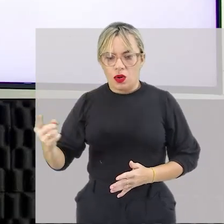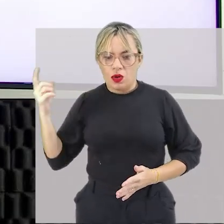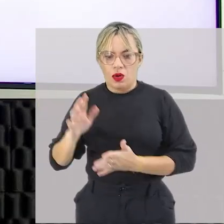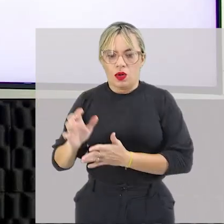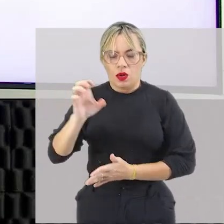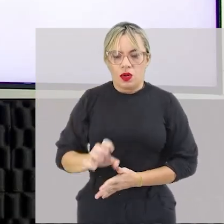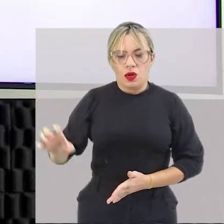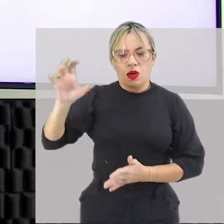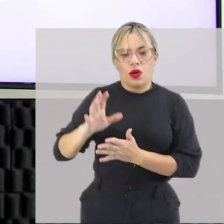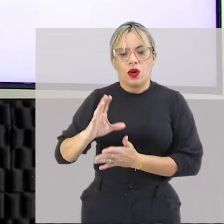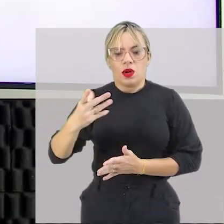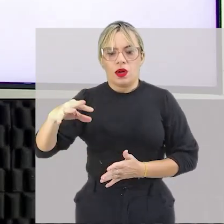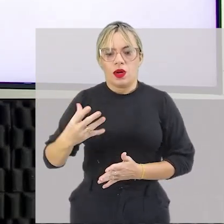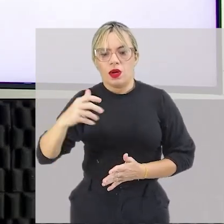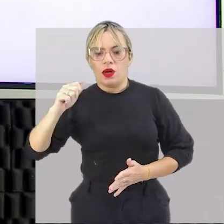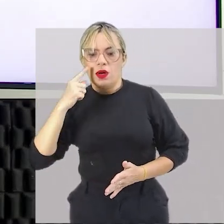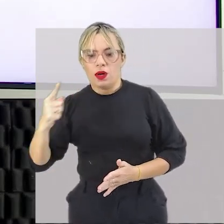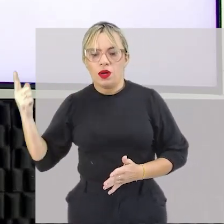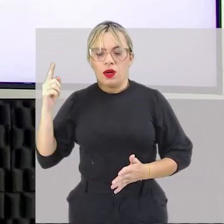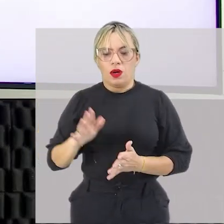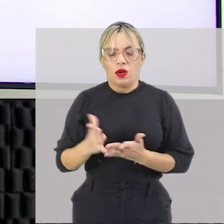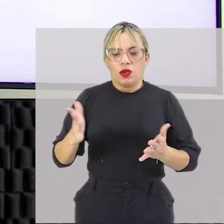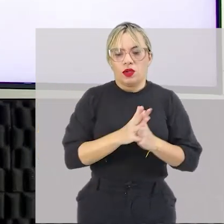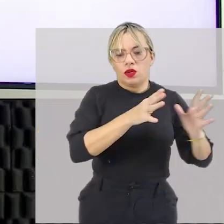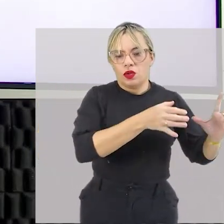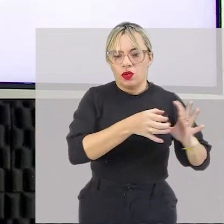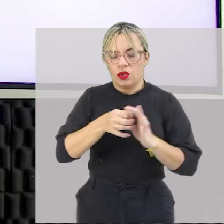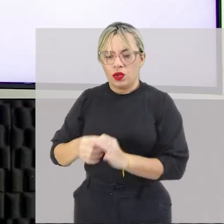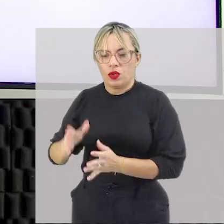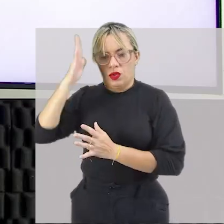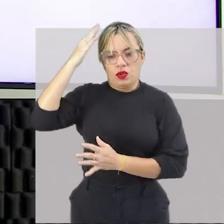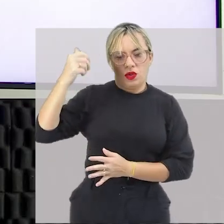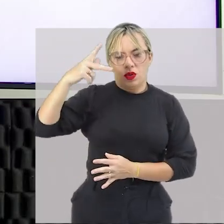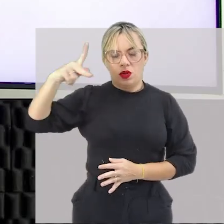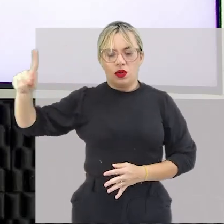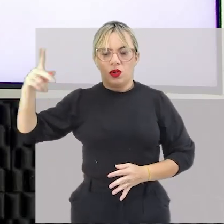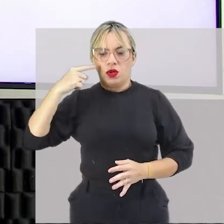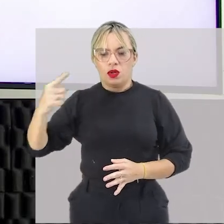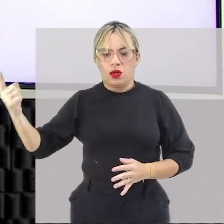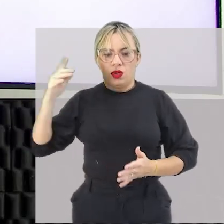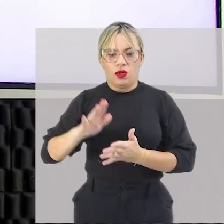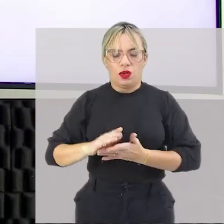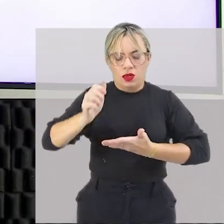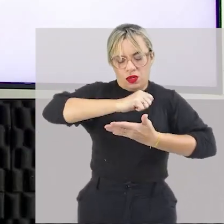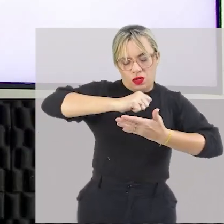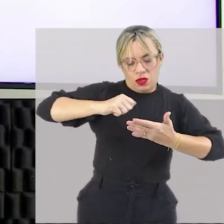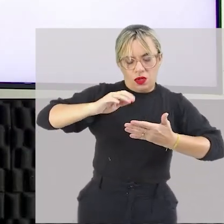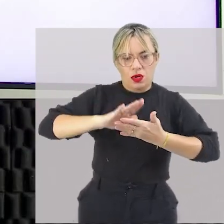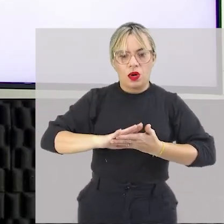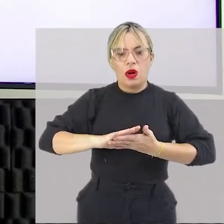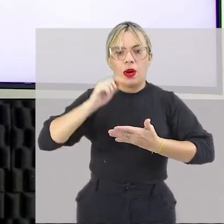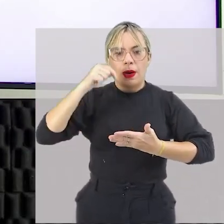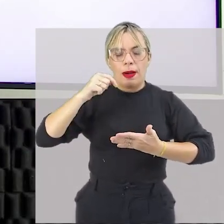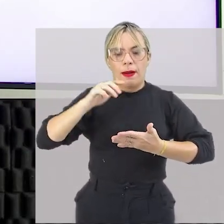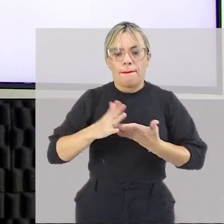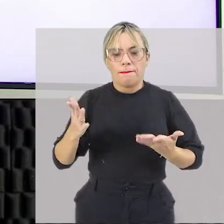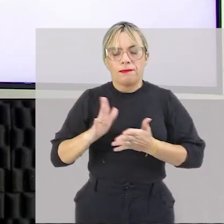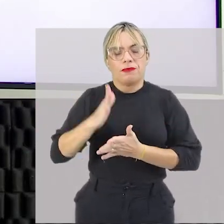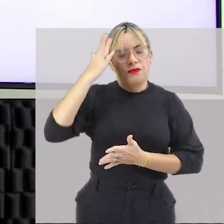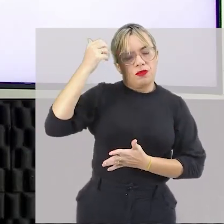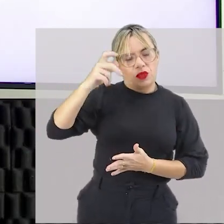Cambinda, com cenas e provérbios do cotidiano. Então eles escreviam nas tampas de panela cenas e provérbios do dia a